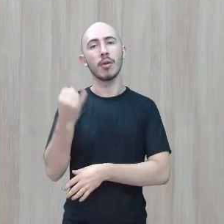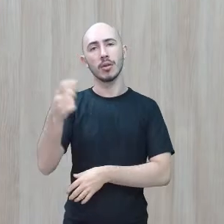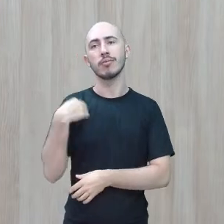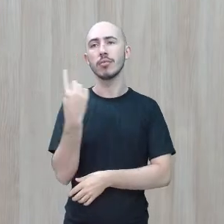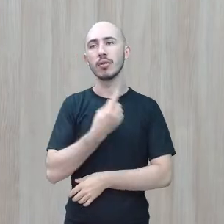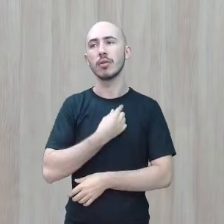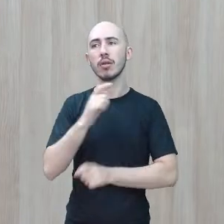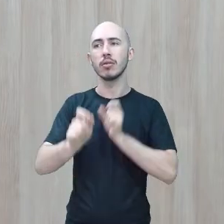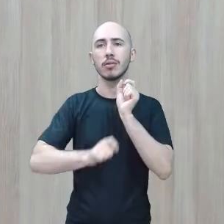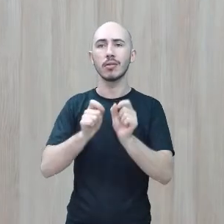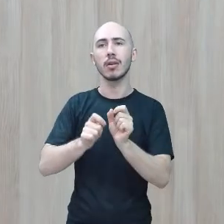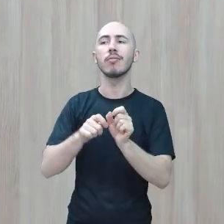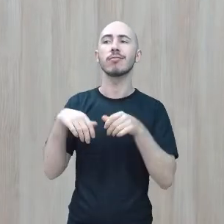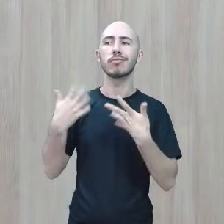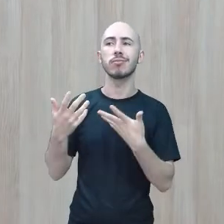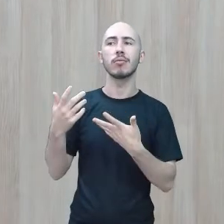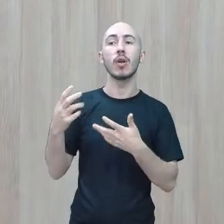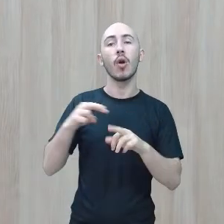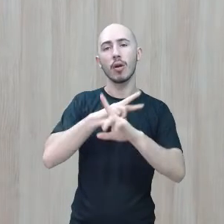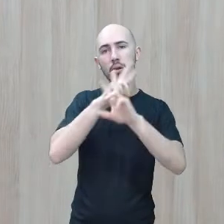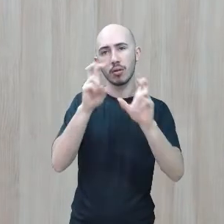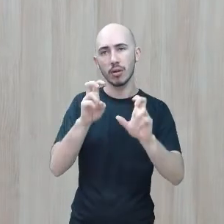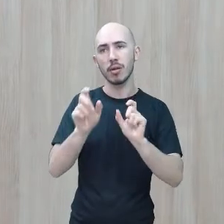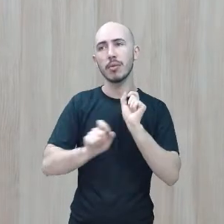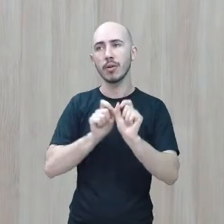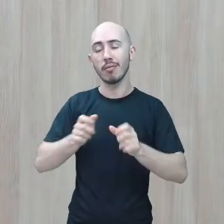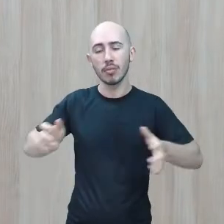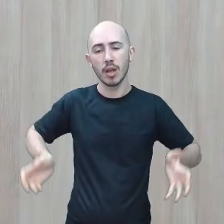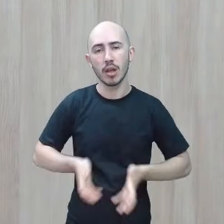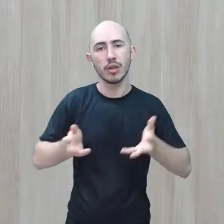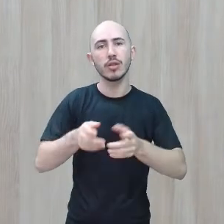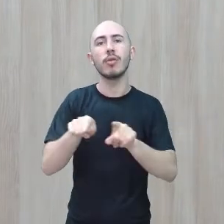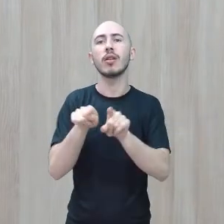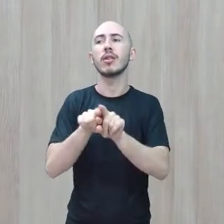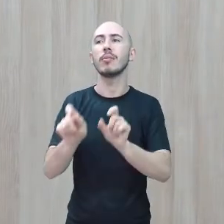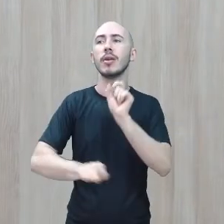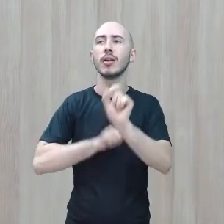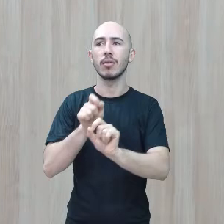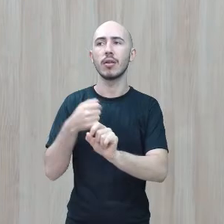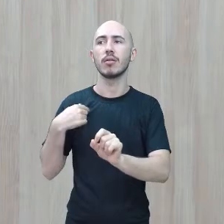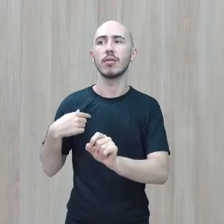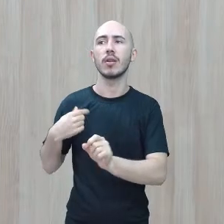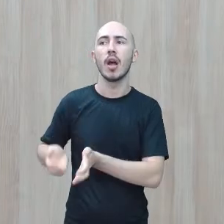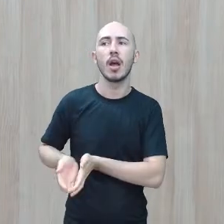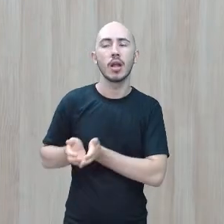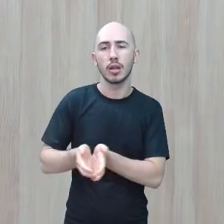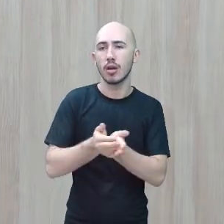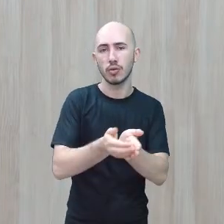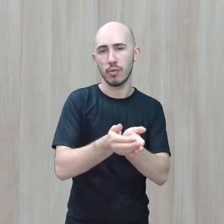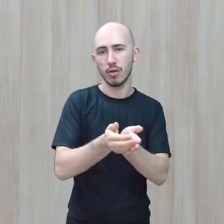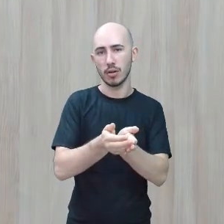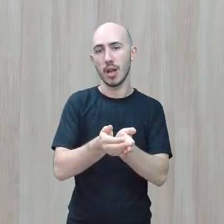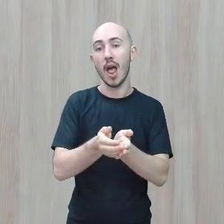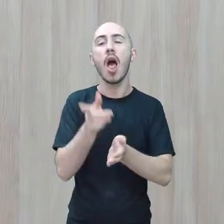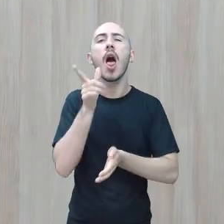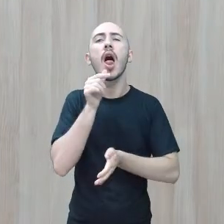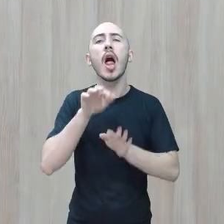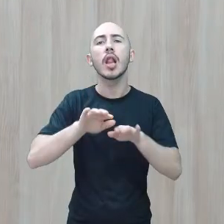gente estar olhando essa questão. O incentivo também de transportes fluviais, né, a gente tem um rio